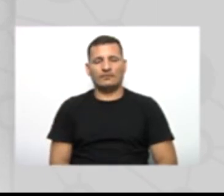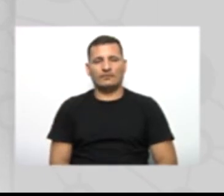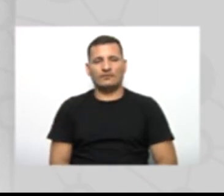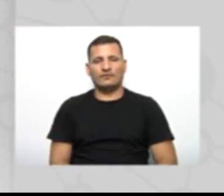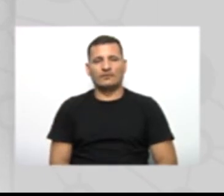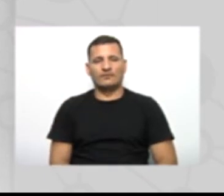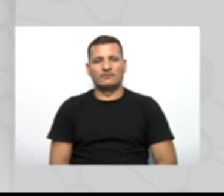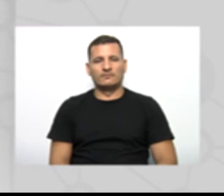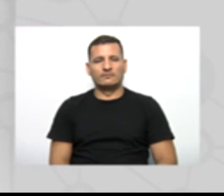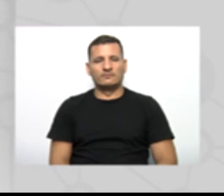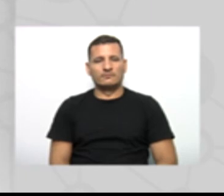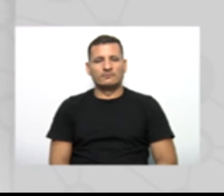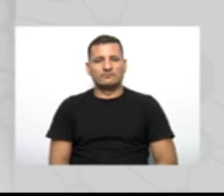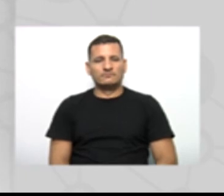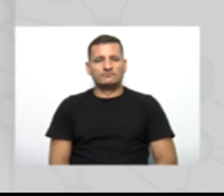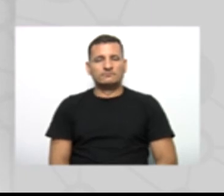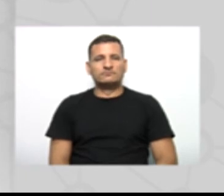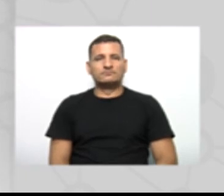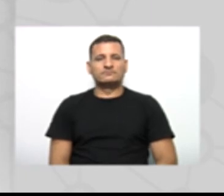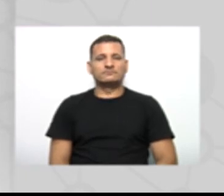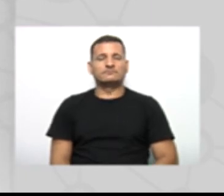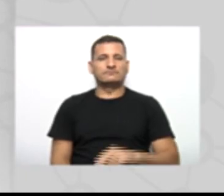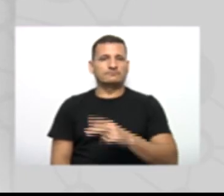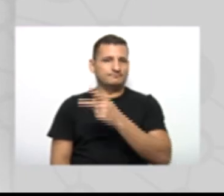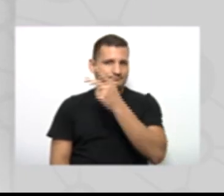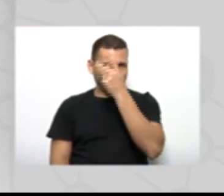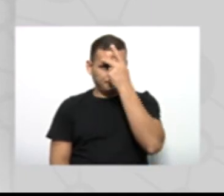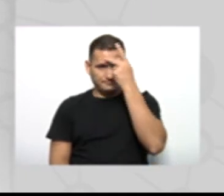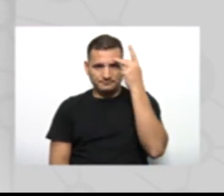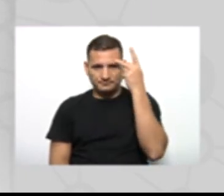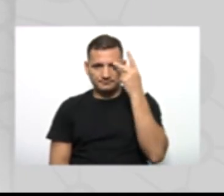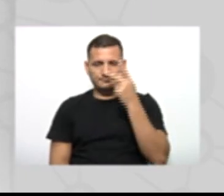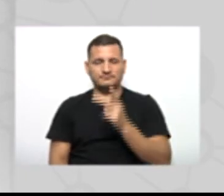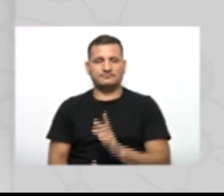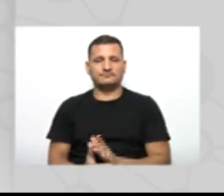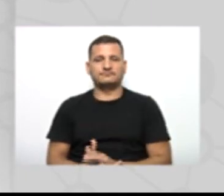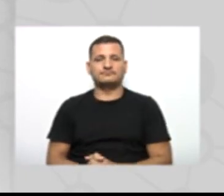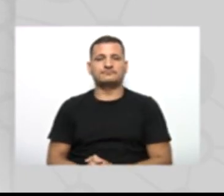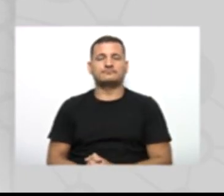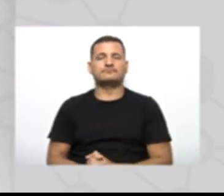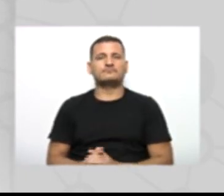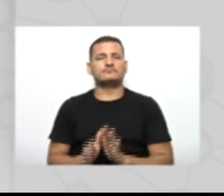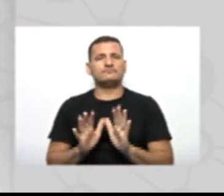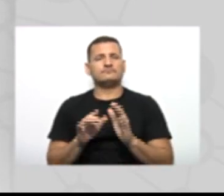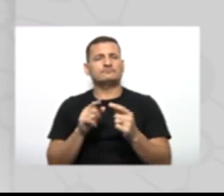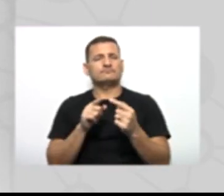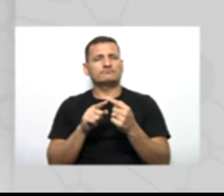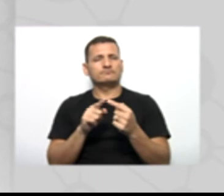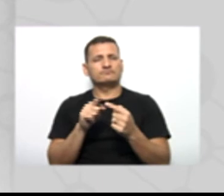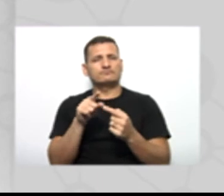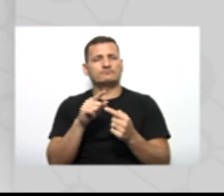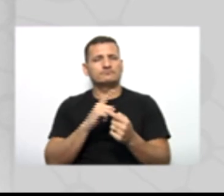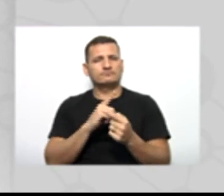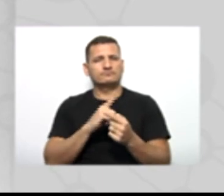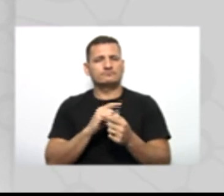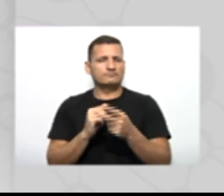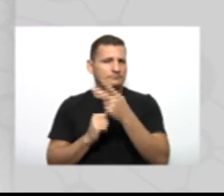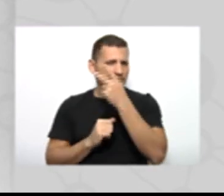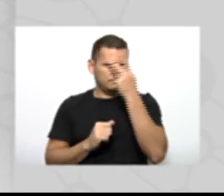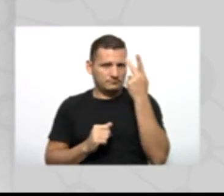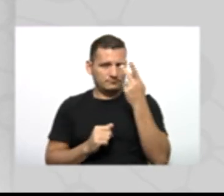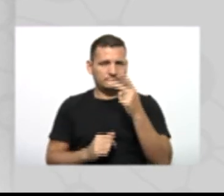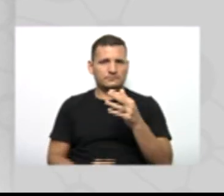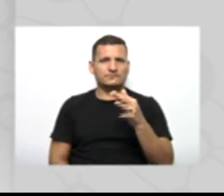pouco. Nós criamos a classe pessoa. Só que vocês concordam comigo que existe pessoa física e